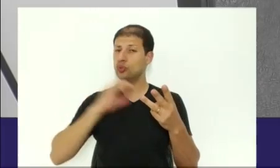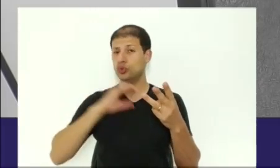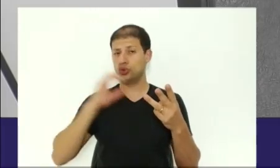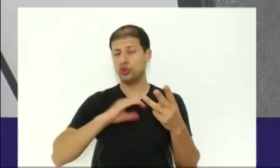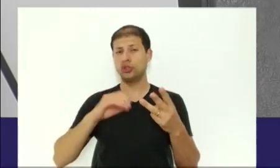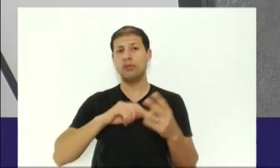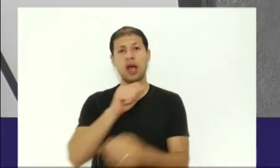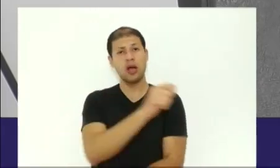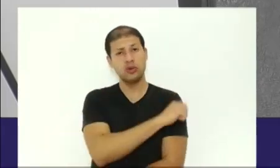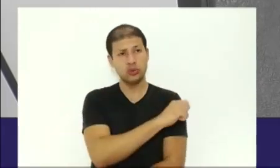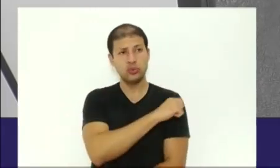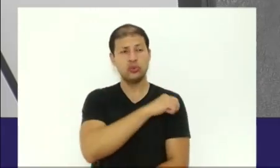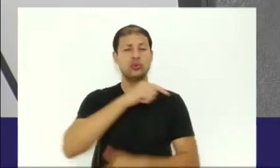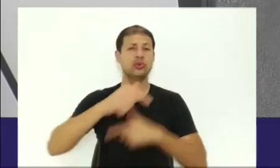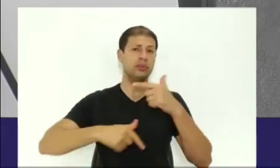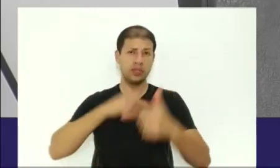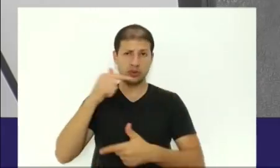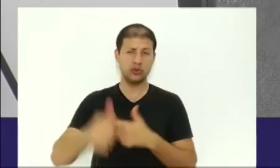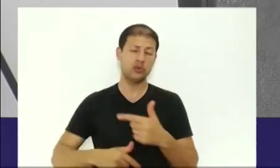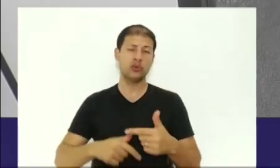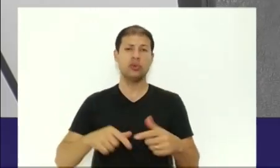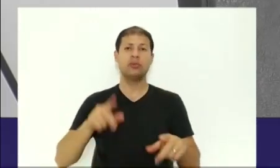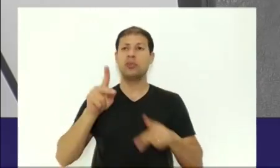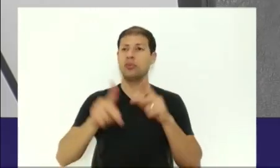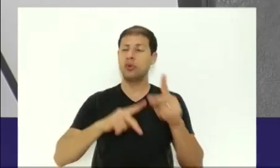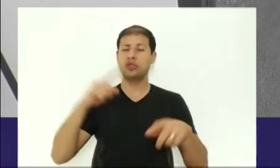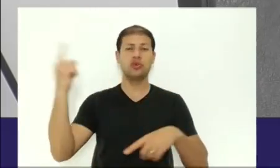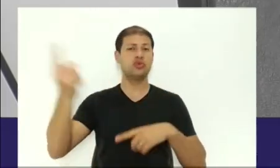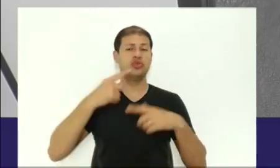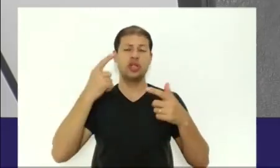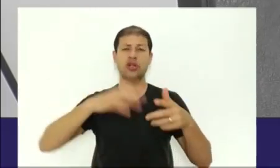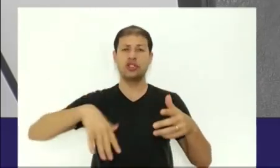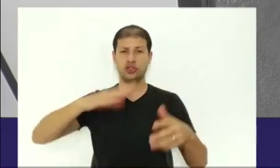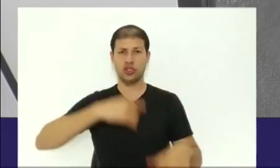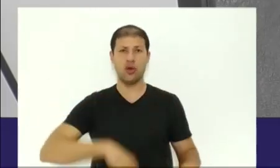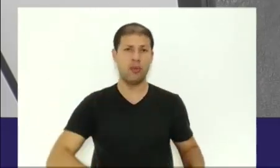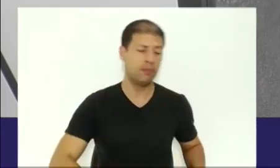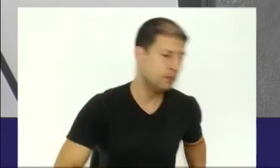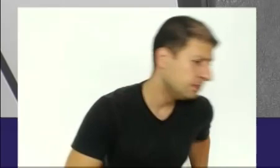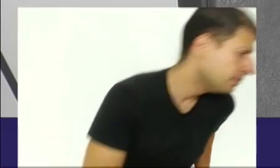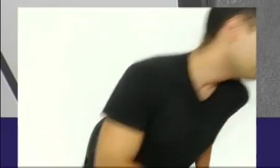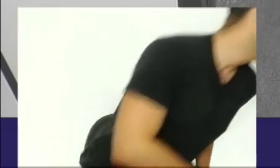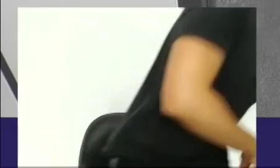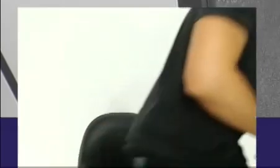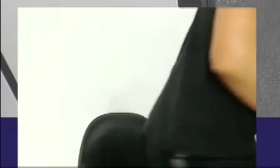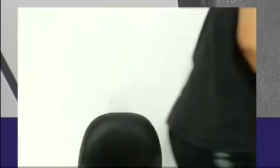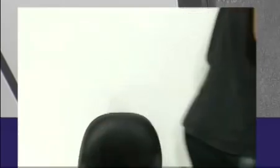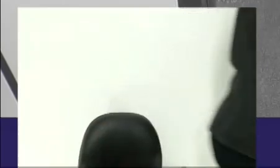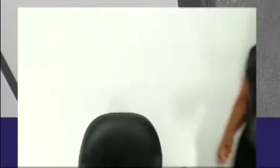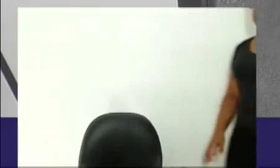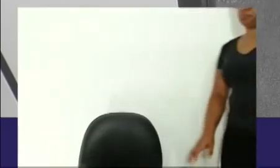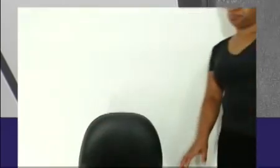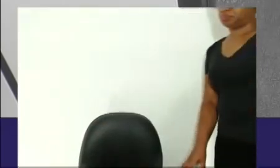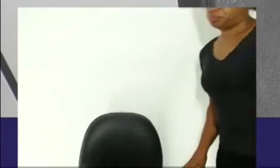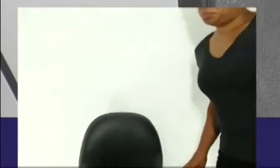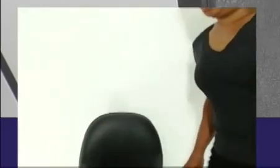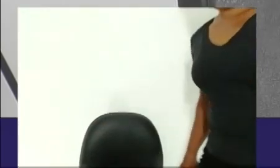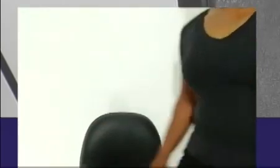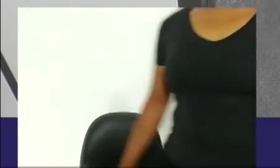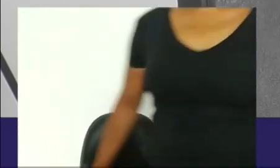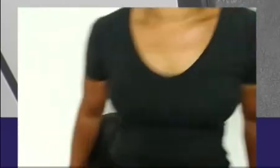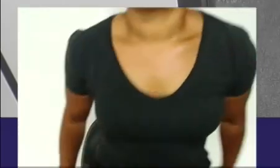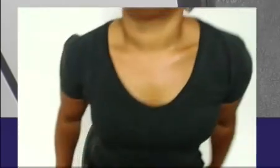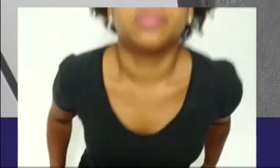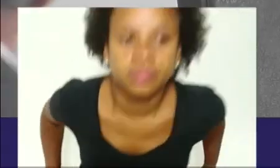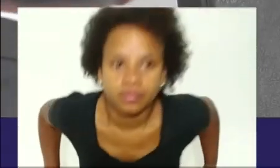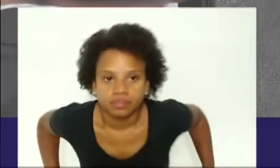estudantes, trabalhadores e população em geral da região. Assim, diante do exposto, requeremos, depois de cumpridas